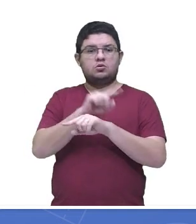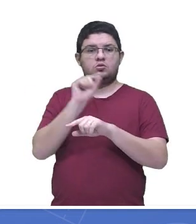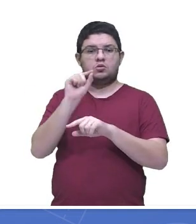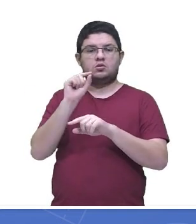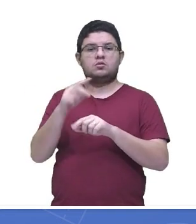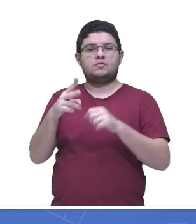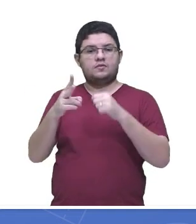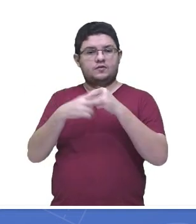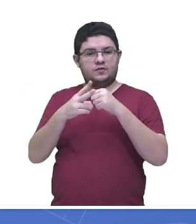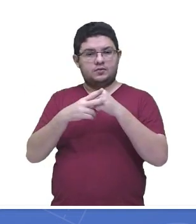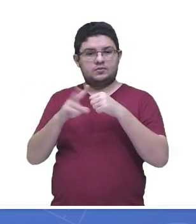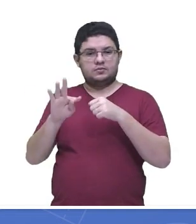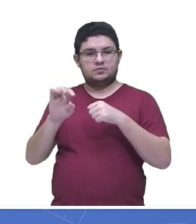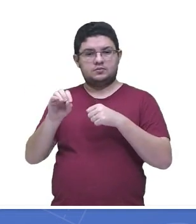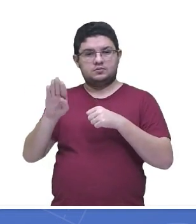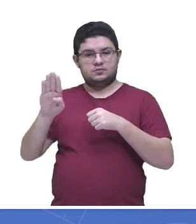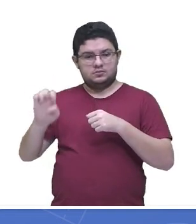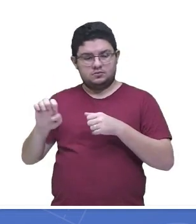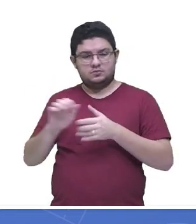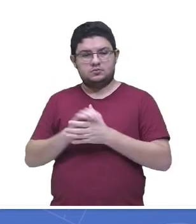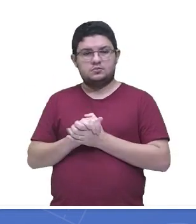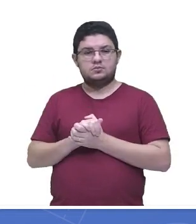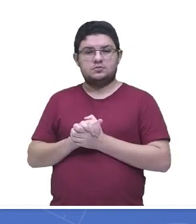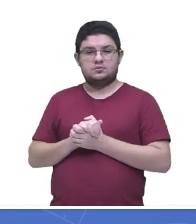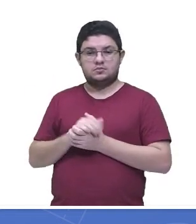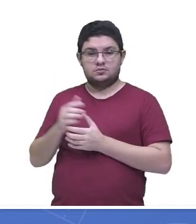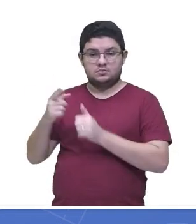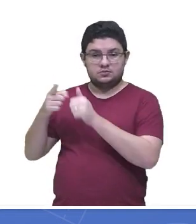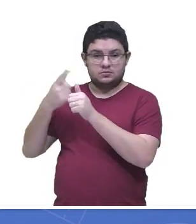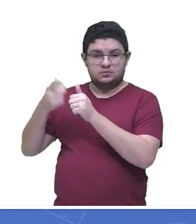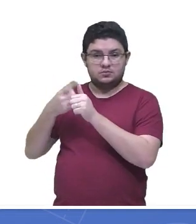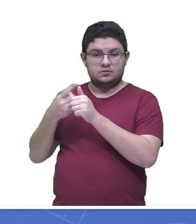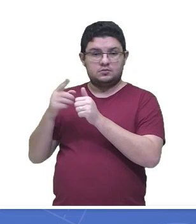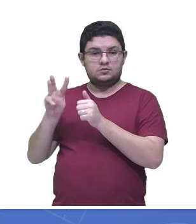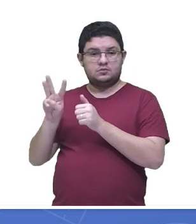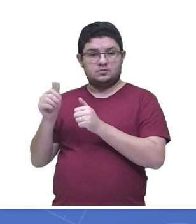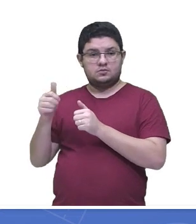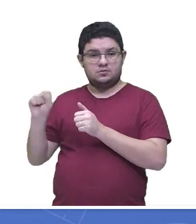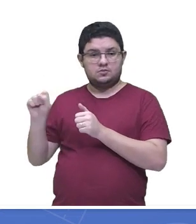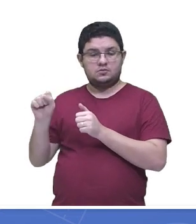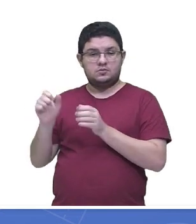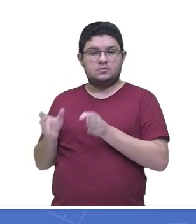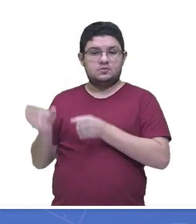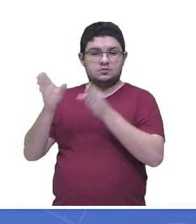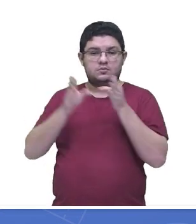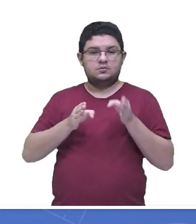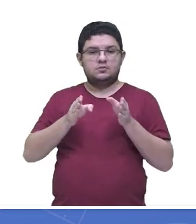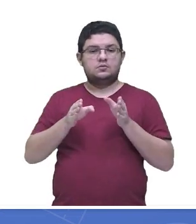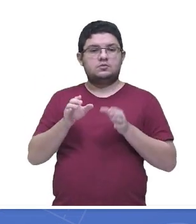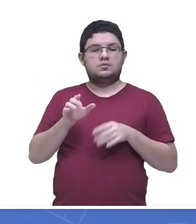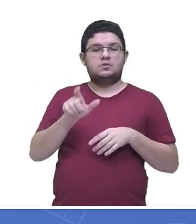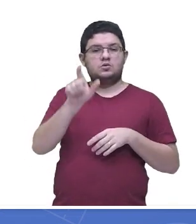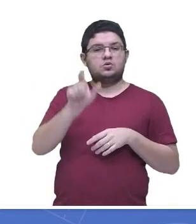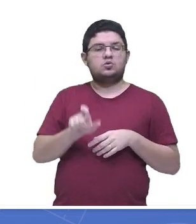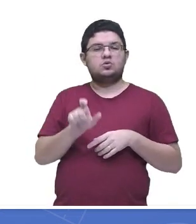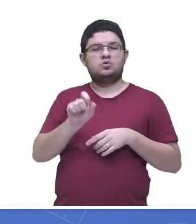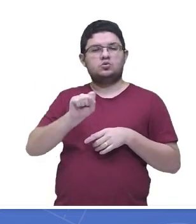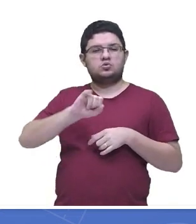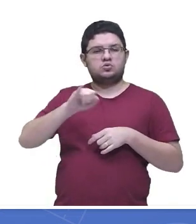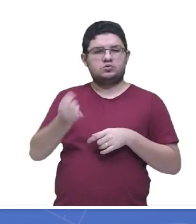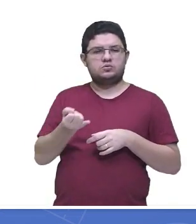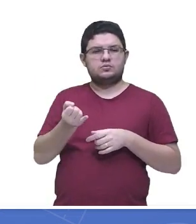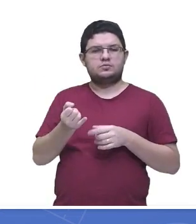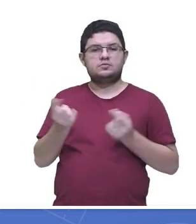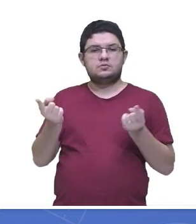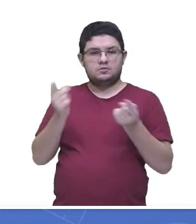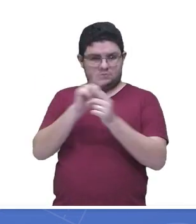assim. Was she swimming in the river? Was she swimming in the river? Tem essa